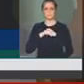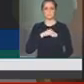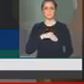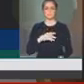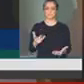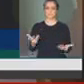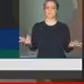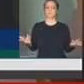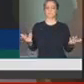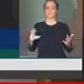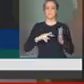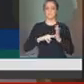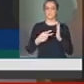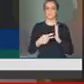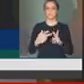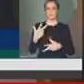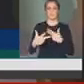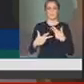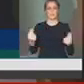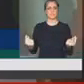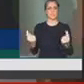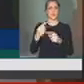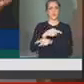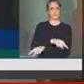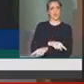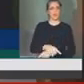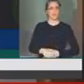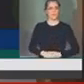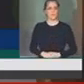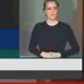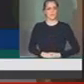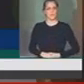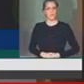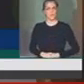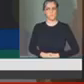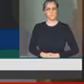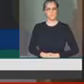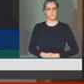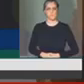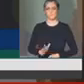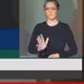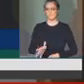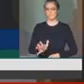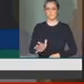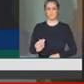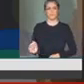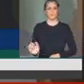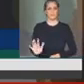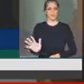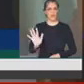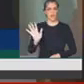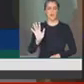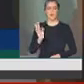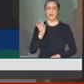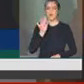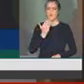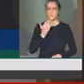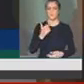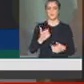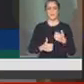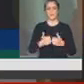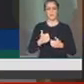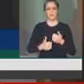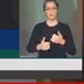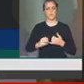apresentado para a nossa população. Não bastasse a alta do preço dos alimentos, da carne, do arroz,